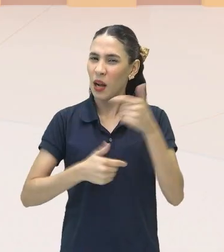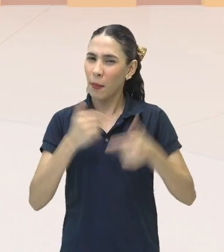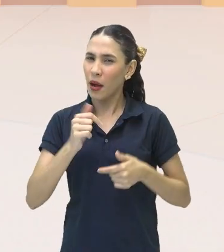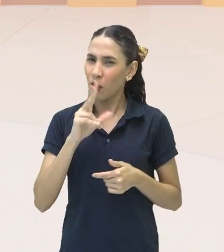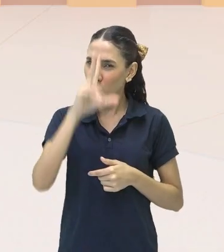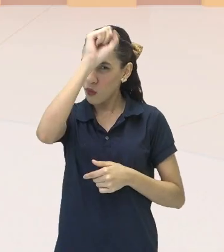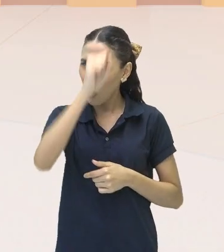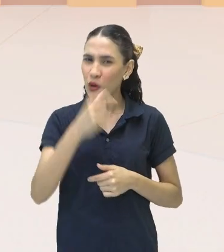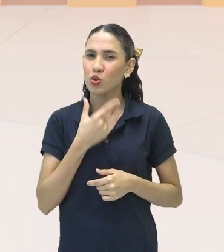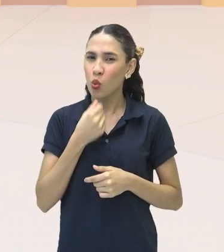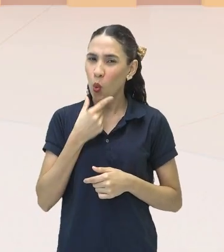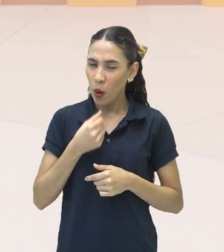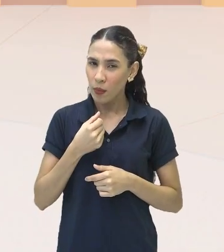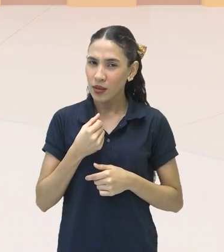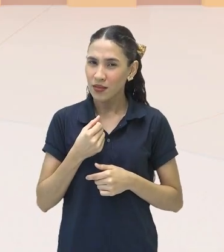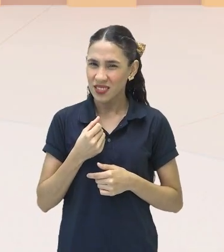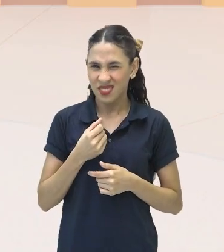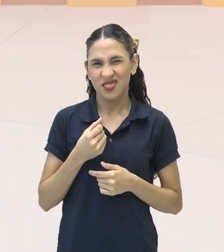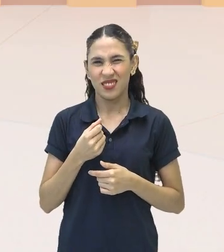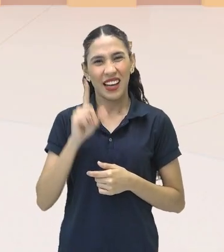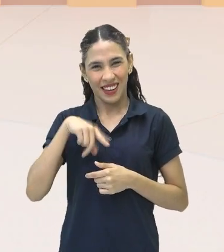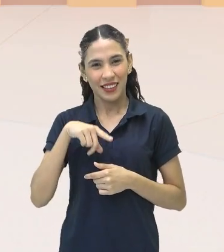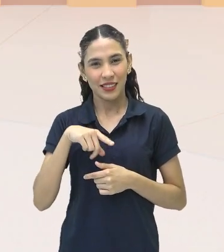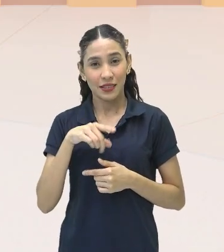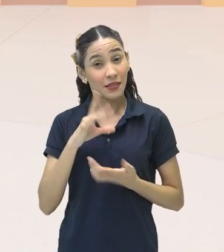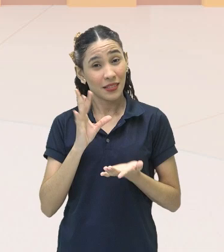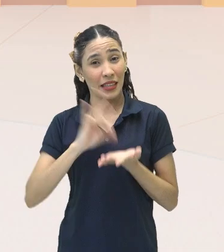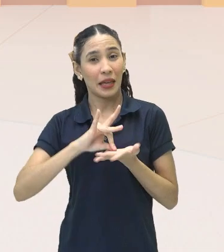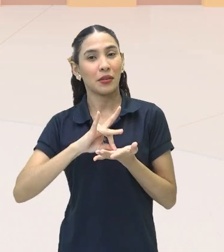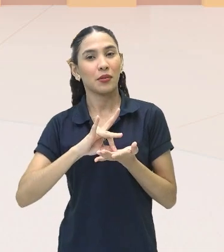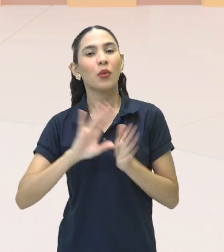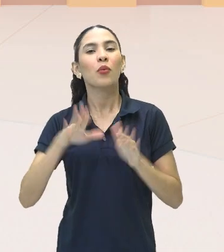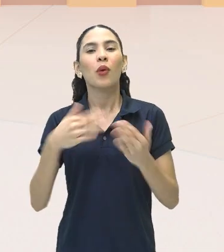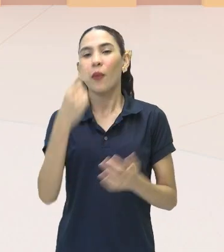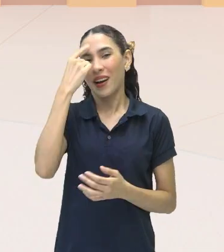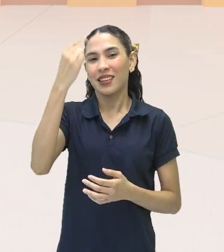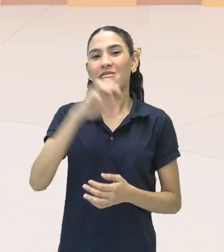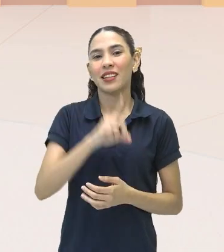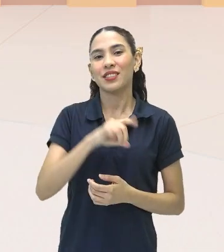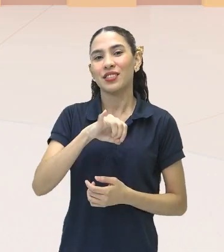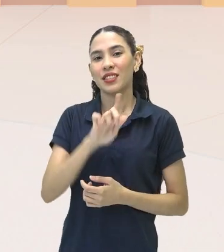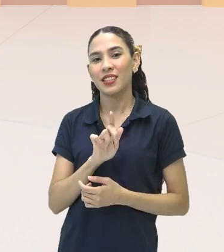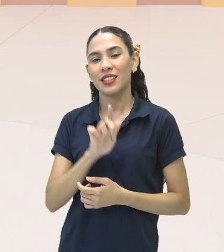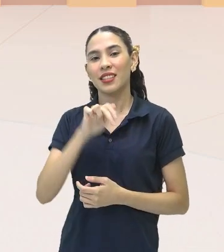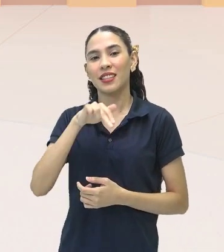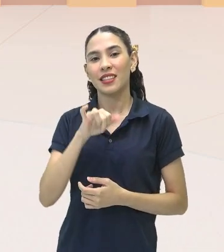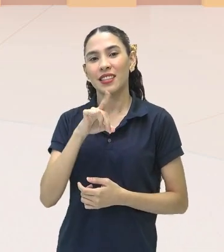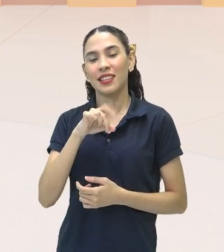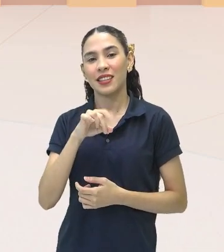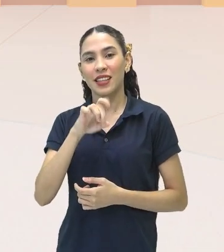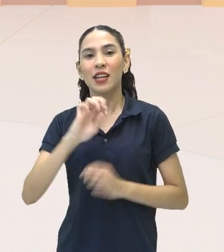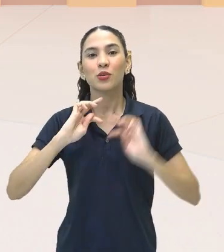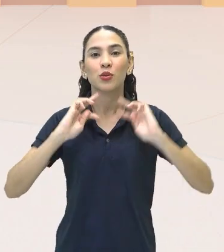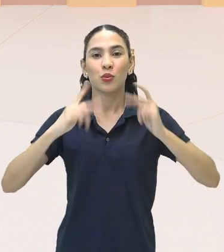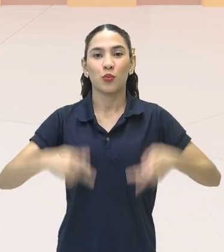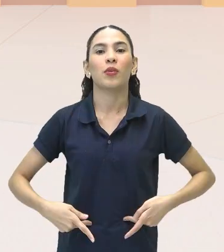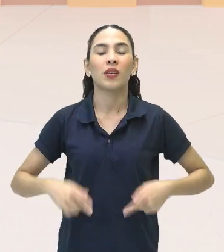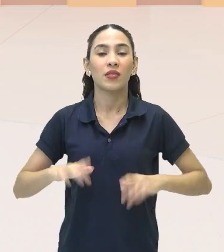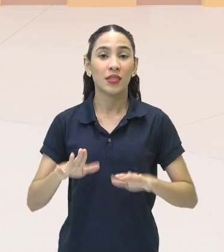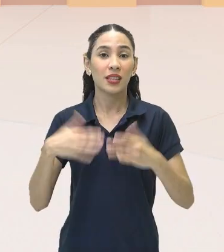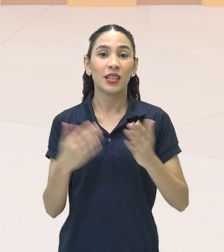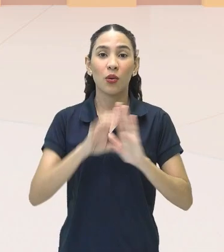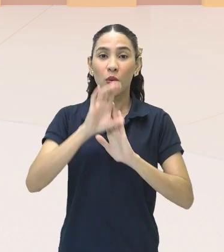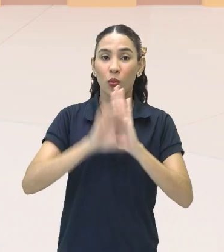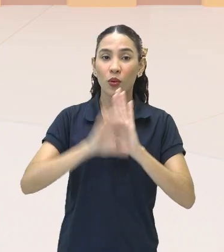será que dignifica mesmo? Qual é a ideia de dignidade do homem, então? Esse conceito